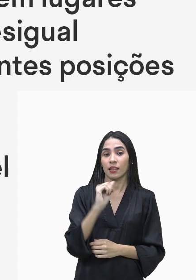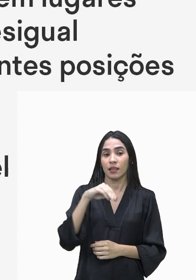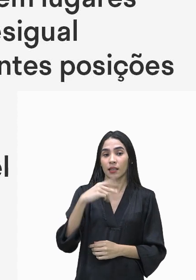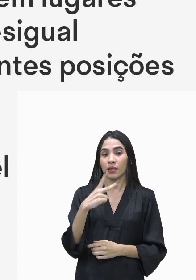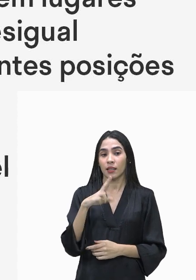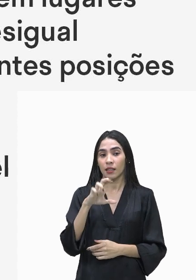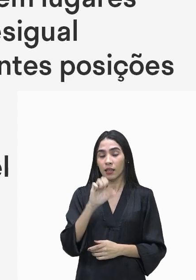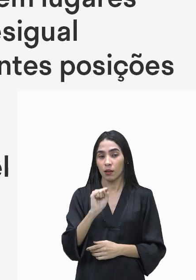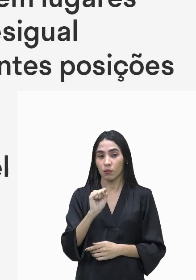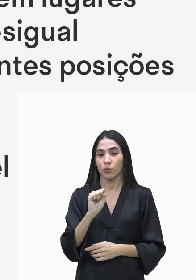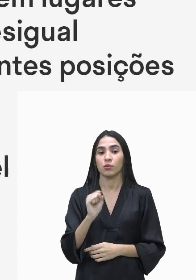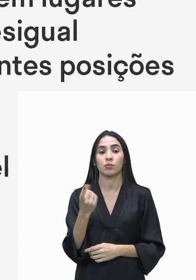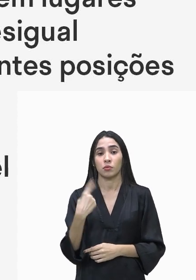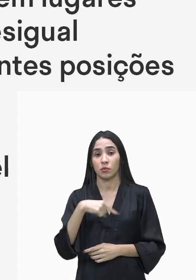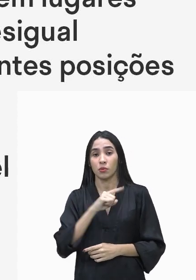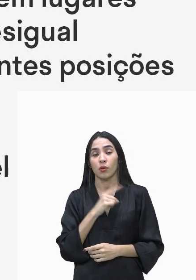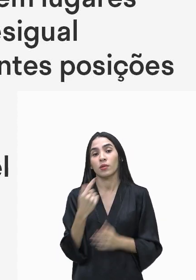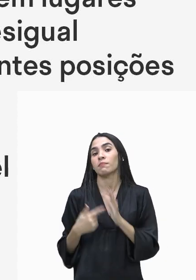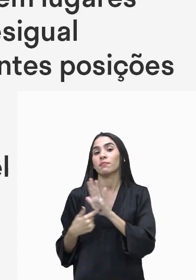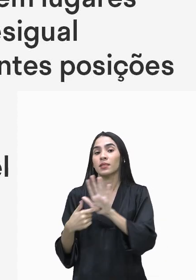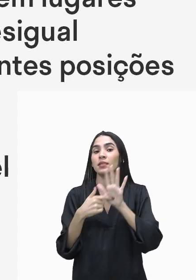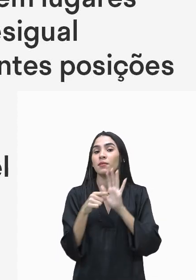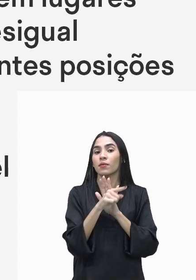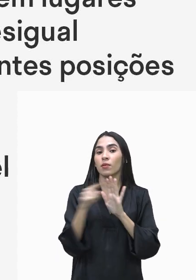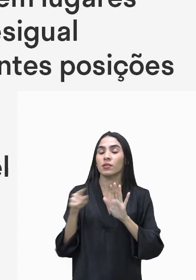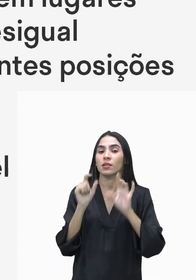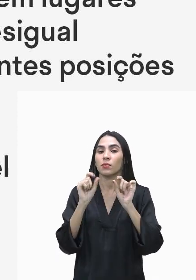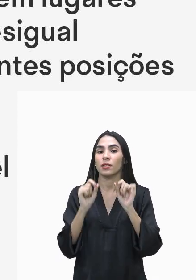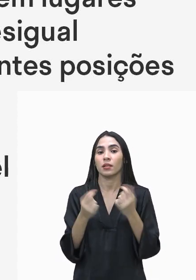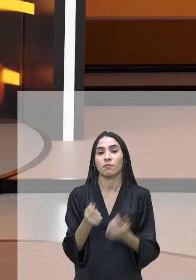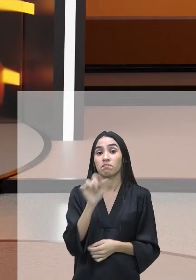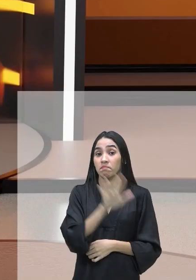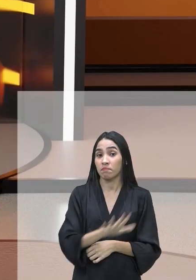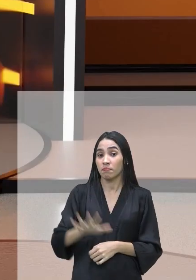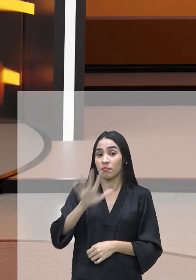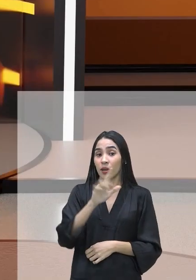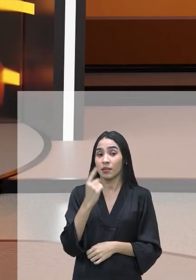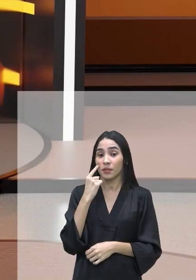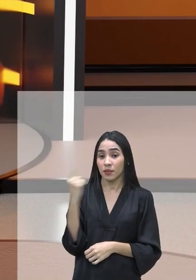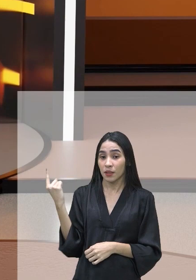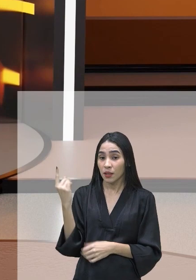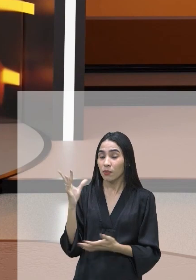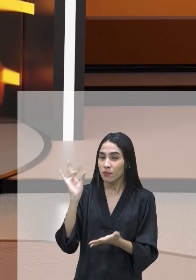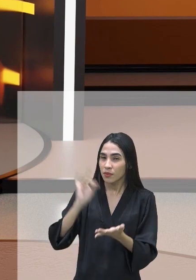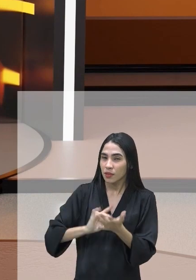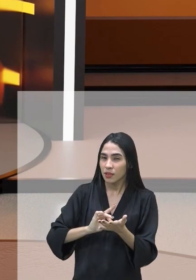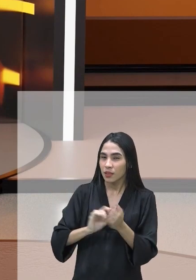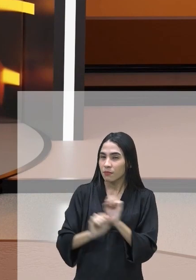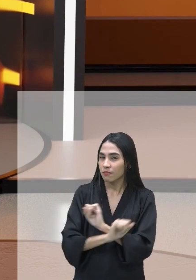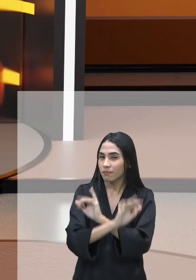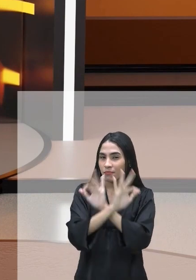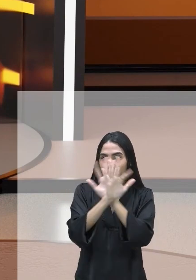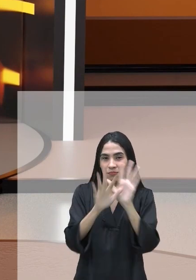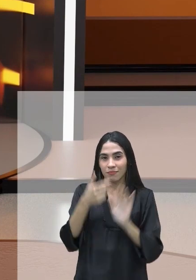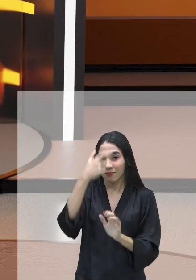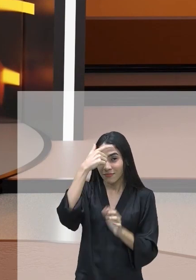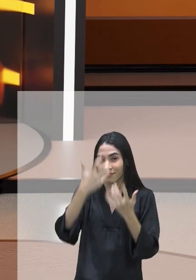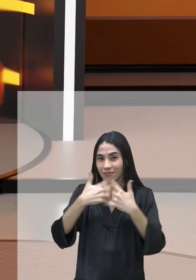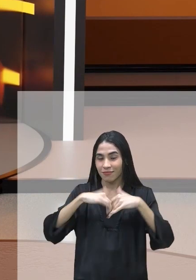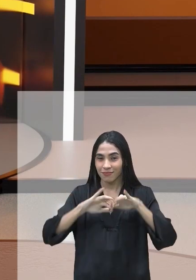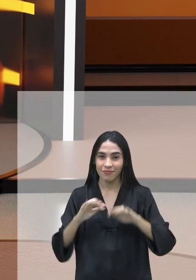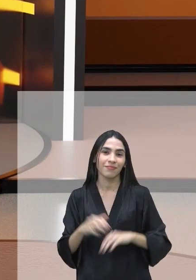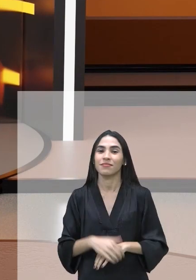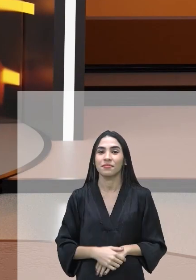Pierre Bourdieu, nós trouxemos para vocês uma ilustração que eu tenho certeza que vai clarificar esse